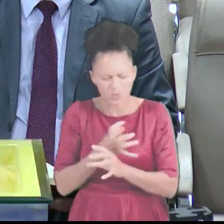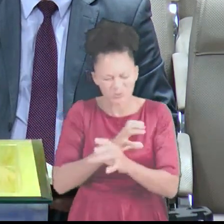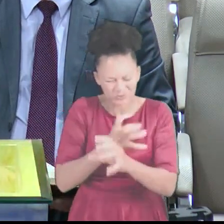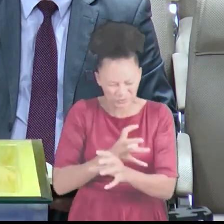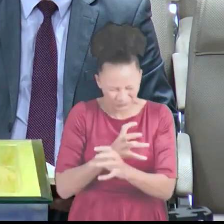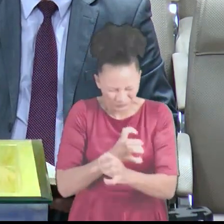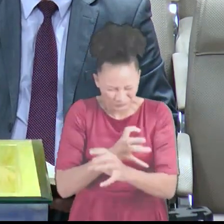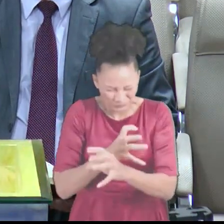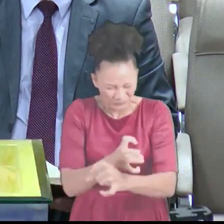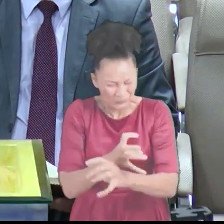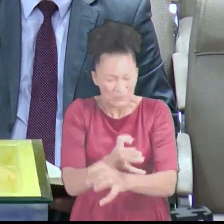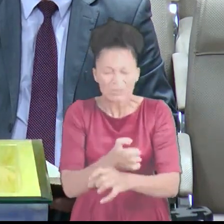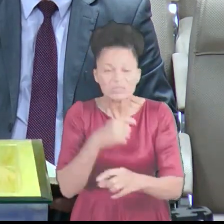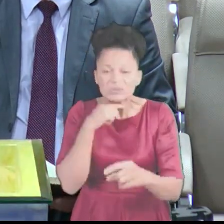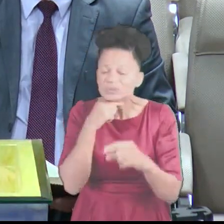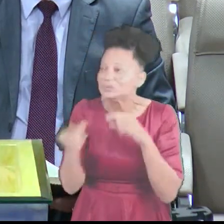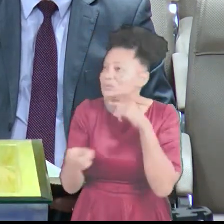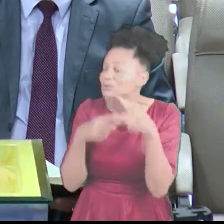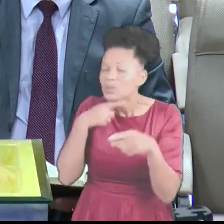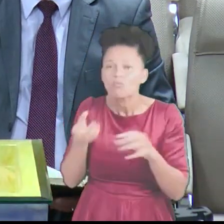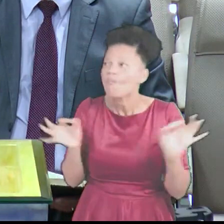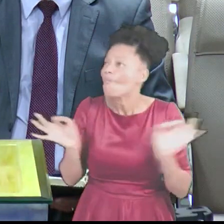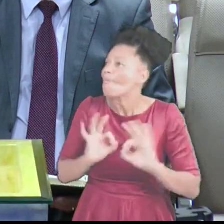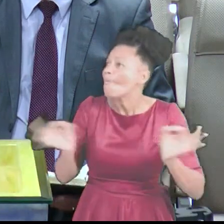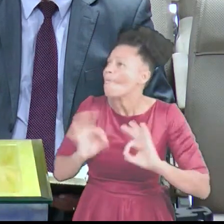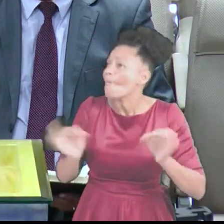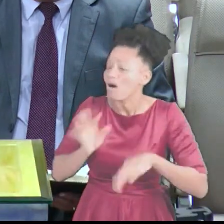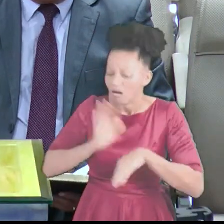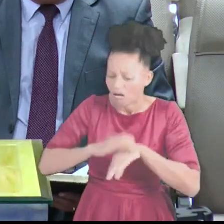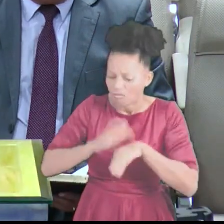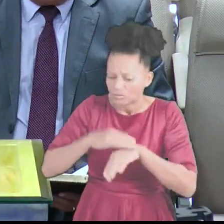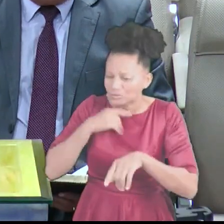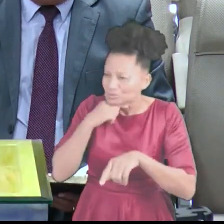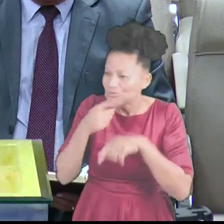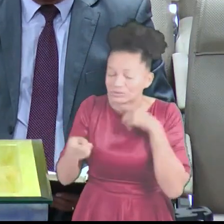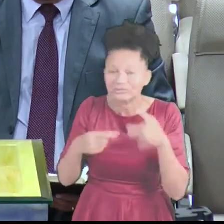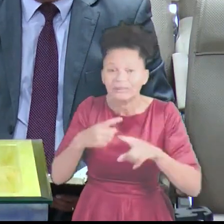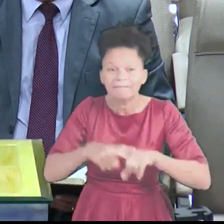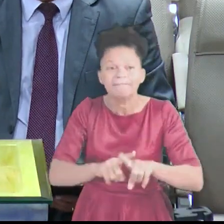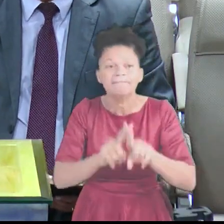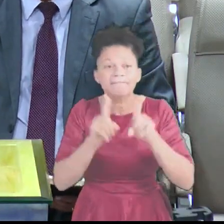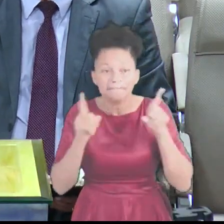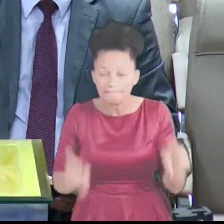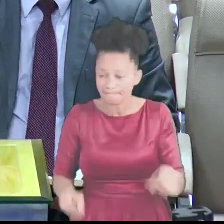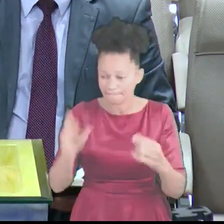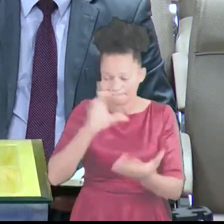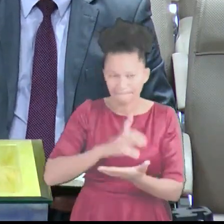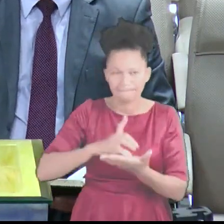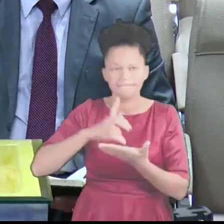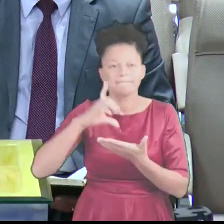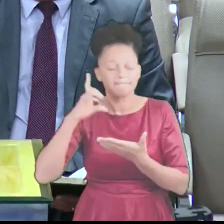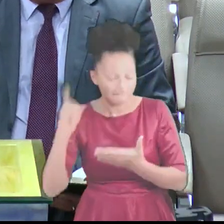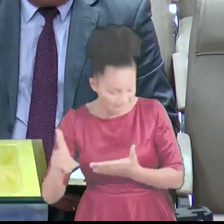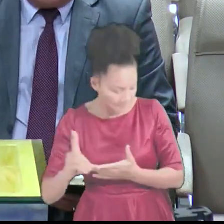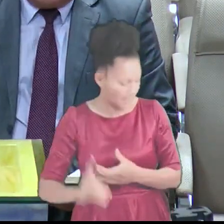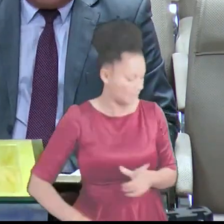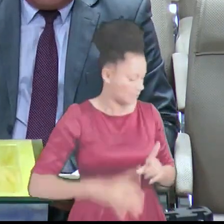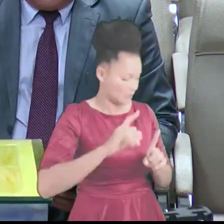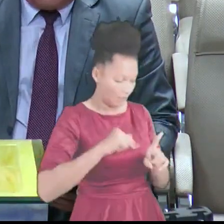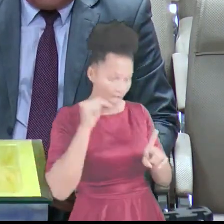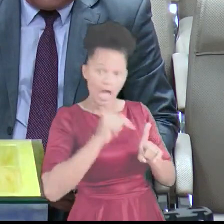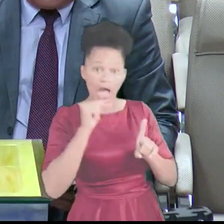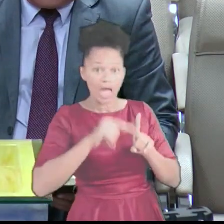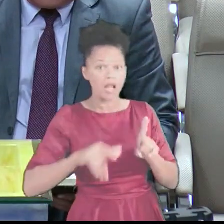aquilo que nós não podemos fazer com nossas forças. Mas Deus pega Ezequiel e